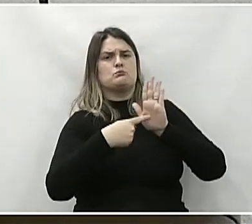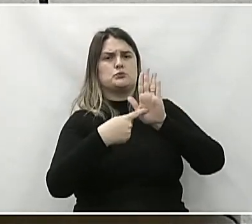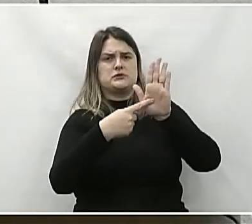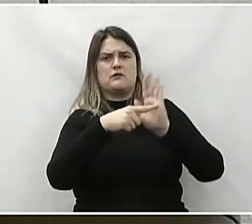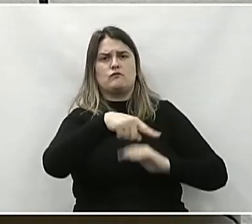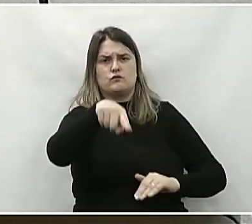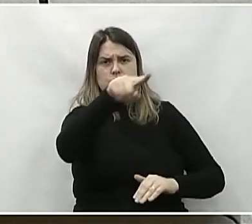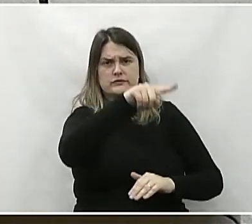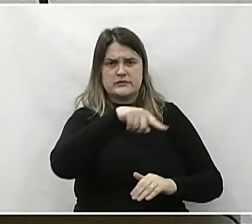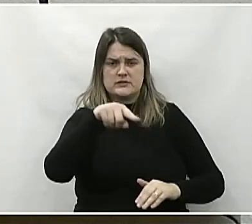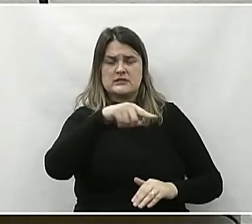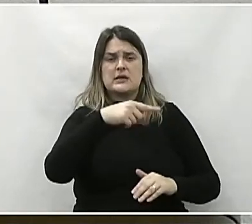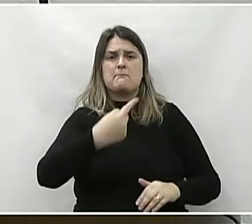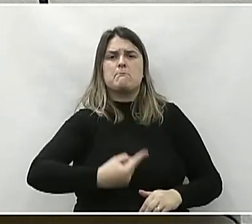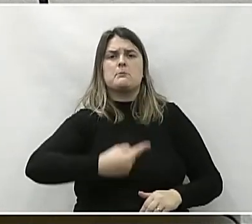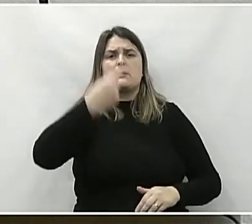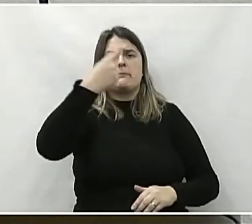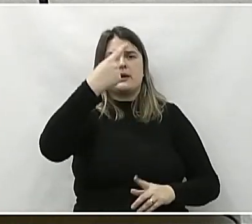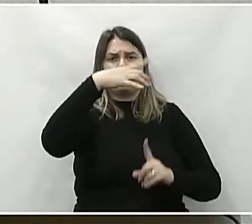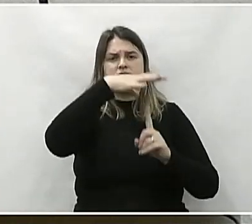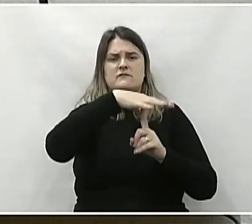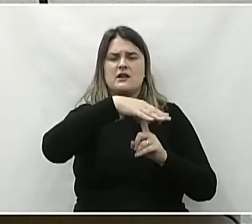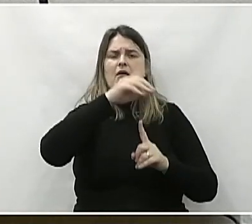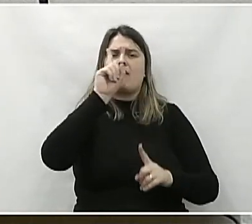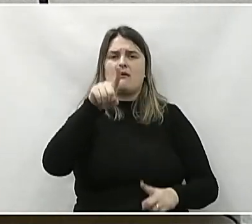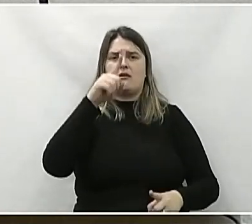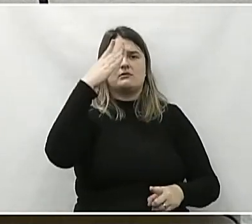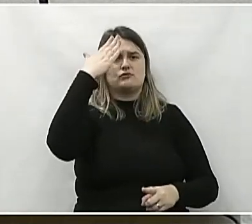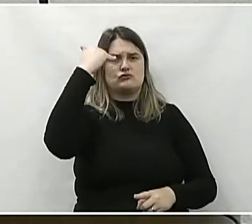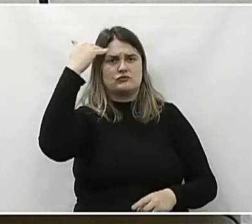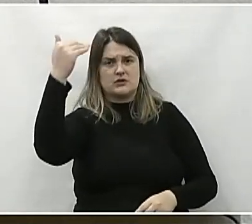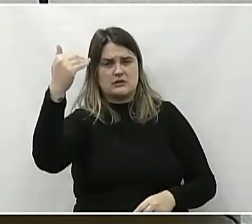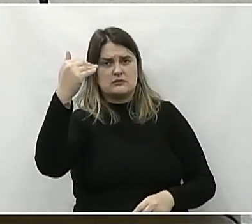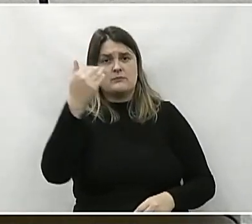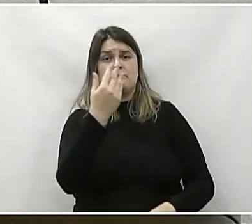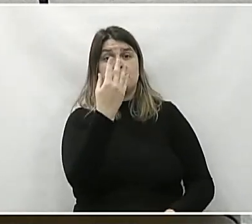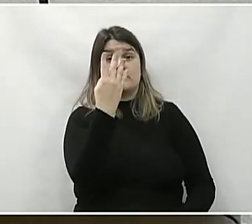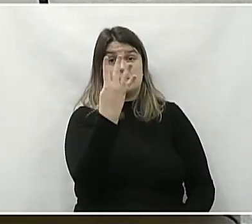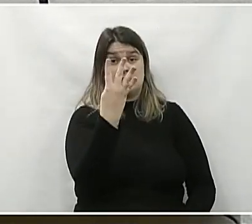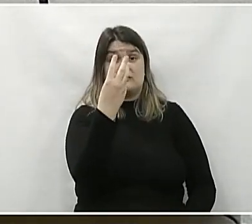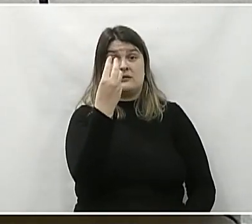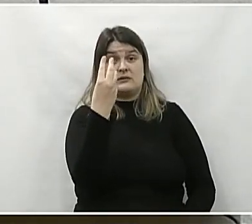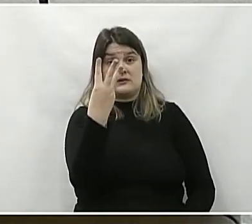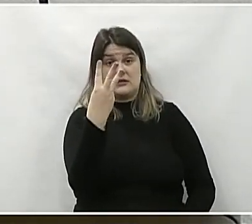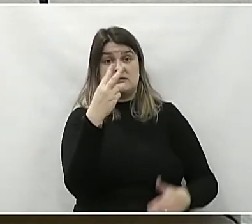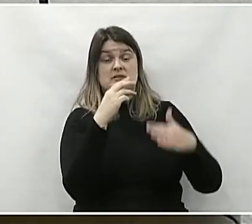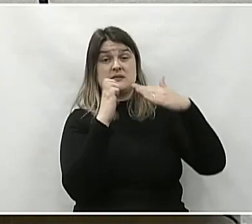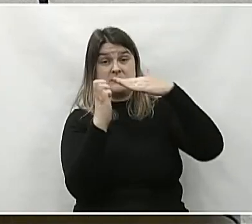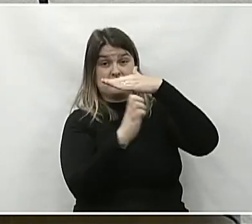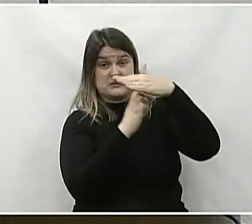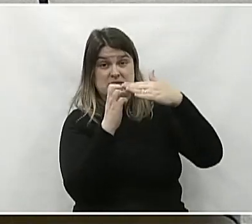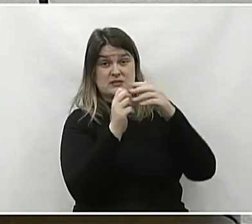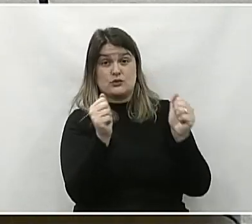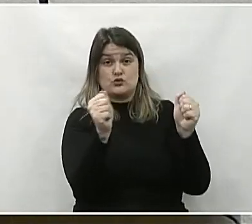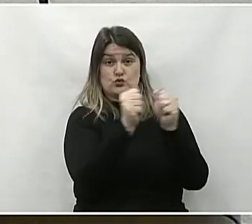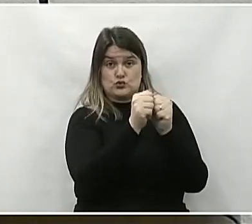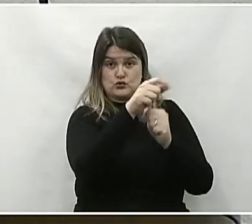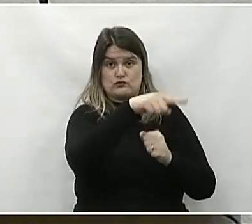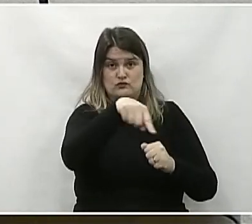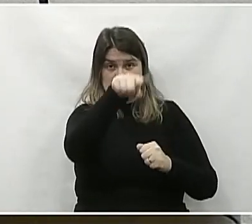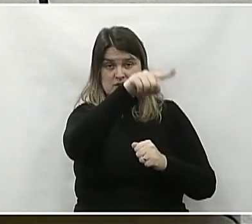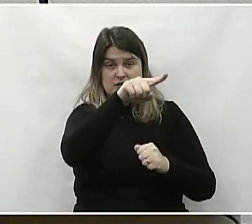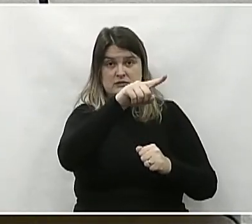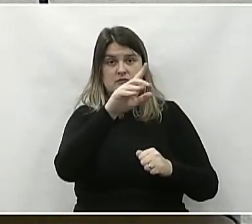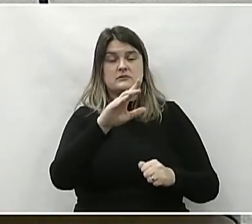mostrar a vocês que essa primeira feira foi um sucesso que essas 43 empresas que estiveram junto com vocês